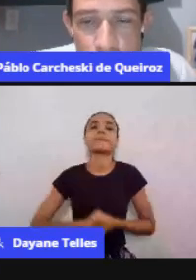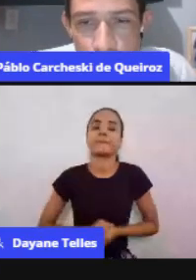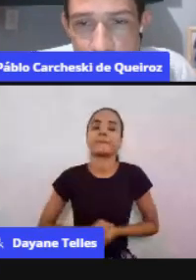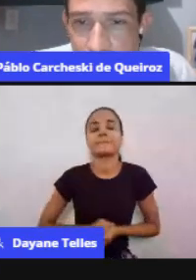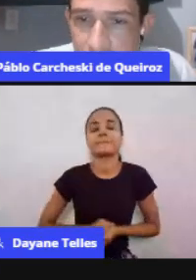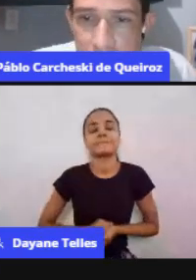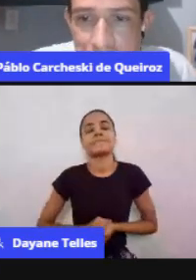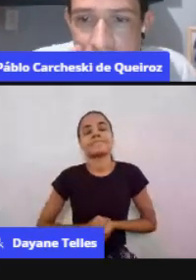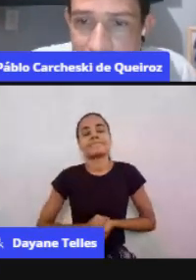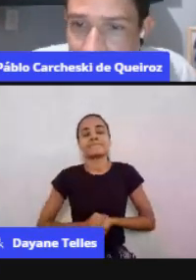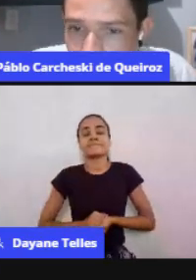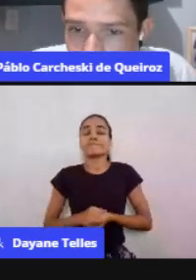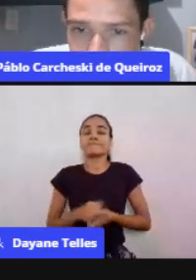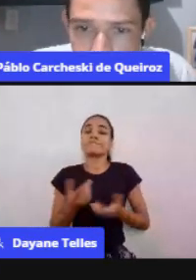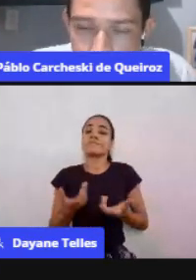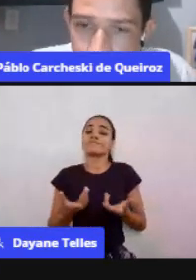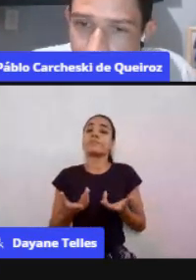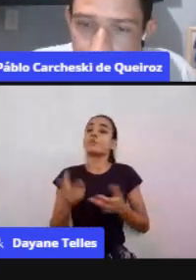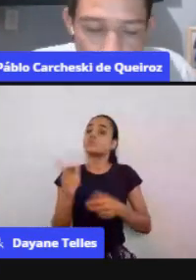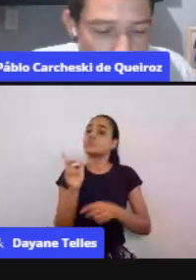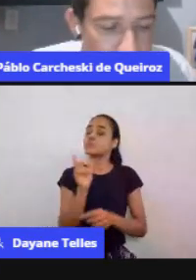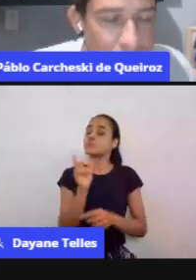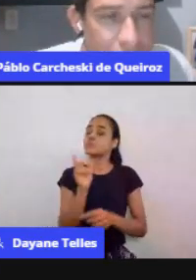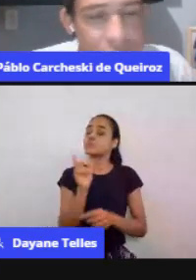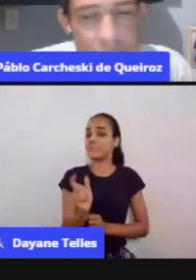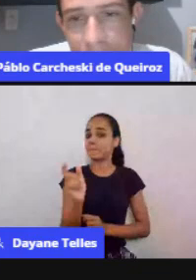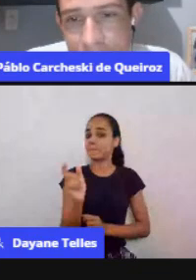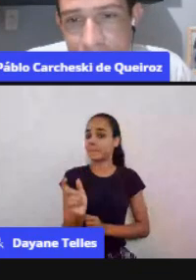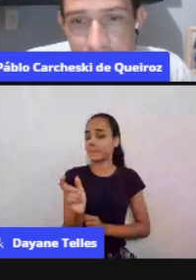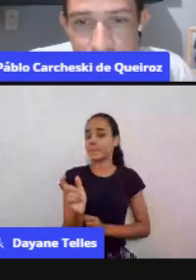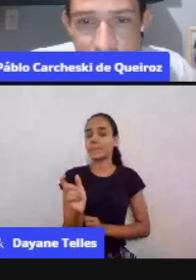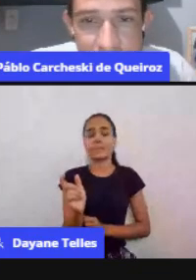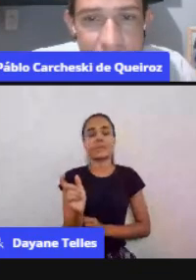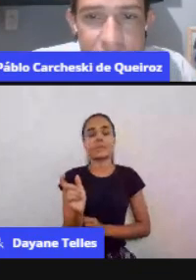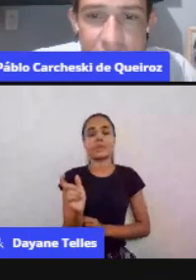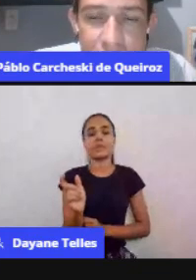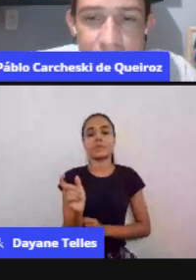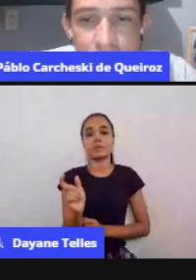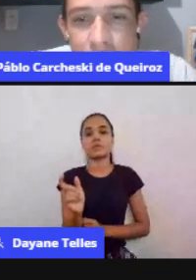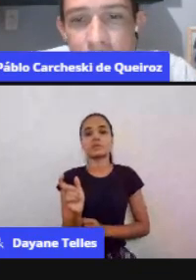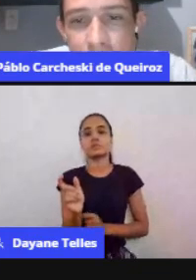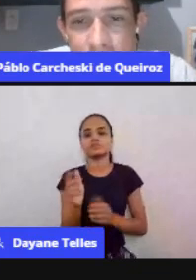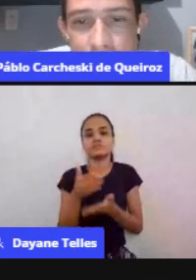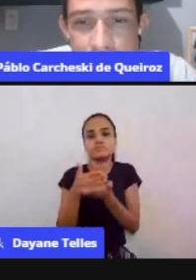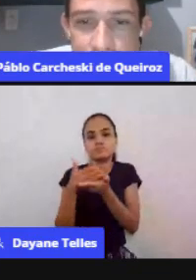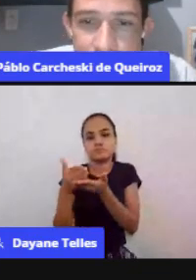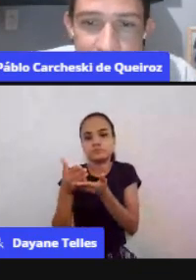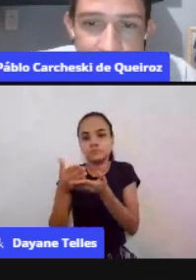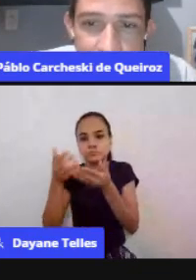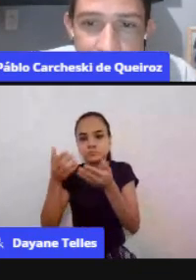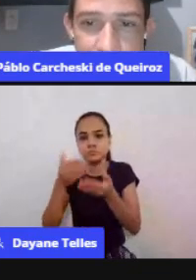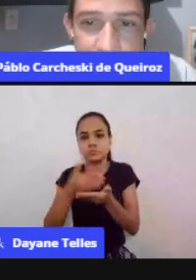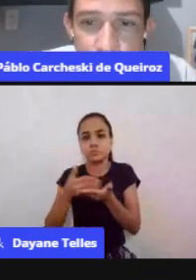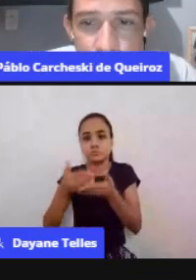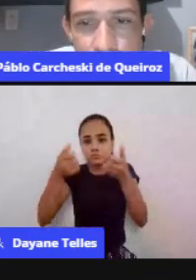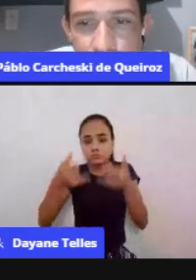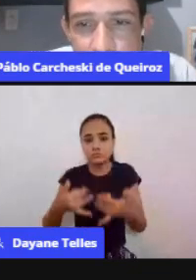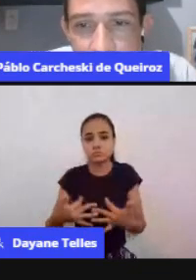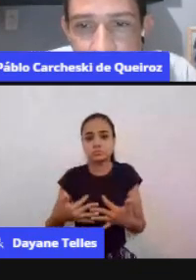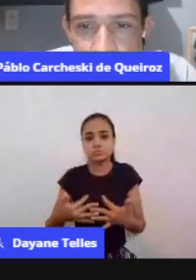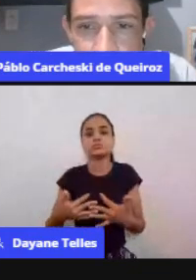com uma citação. Eu vou pedir licença para ler aqui para vocês, Ela diz assim: a